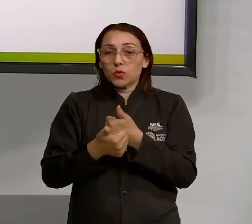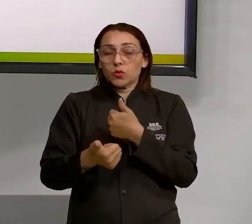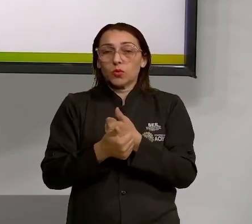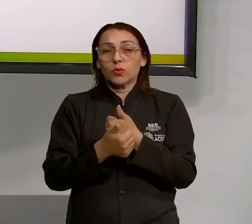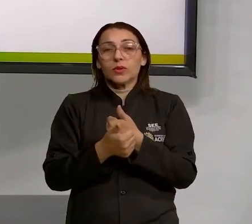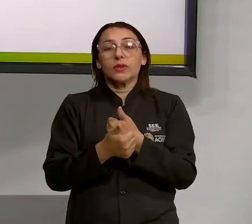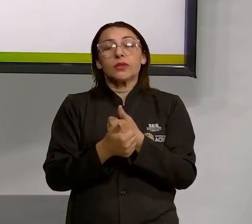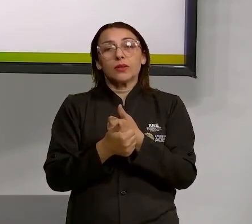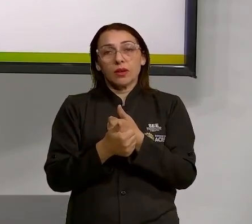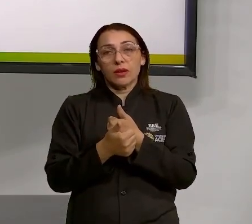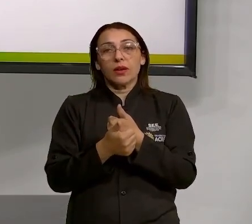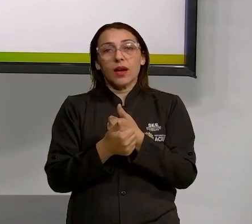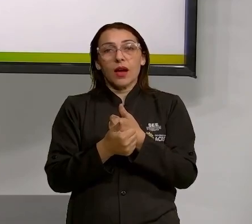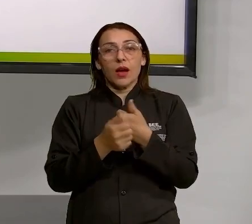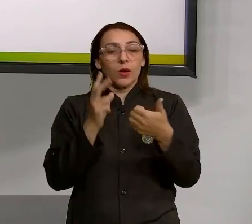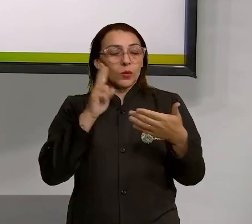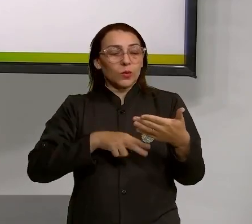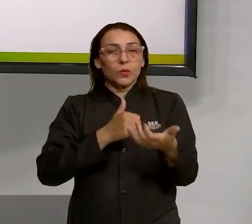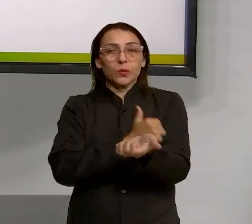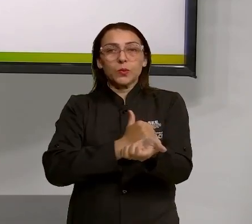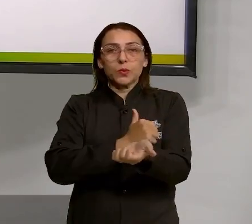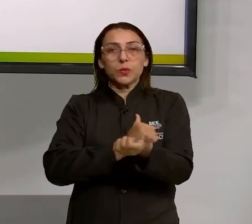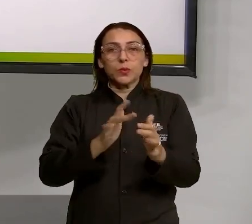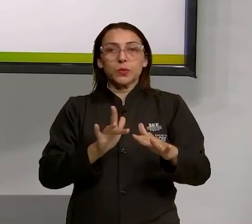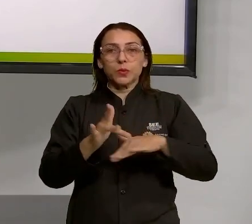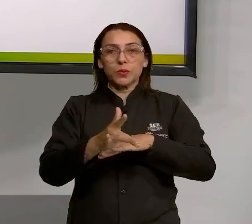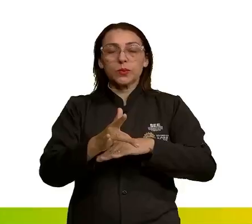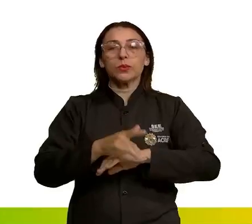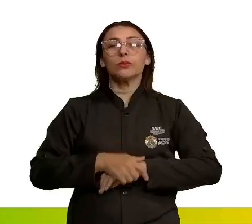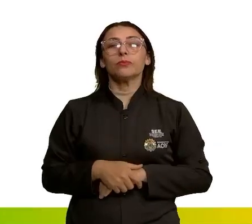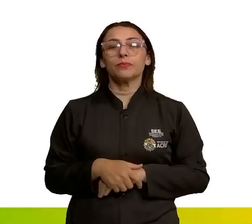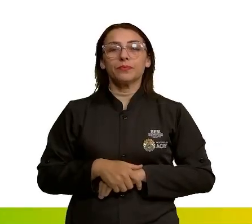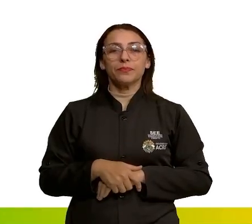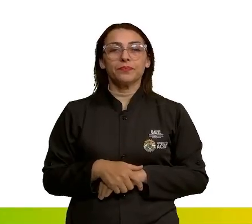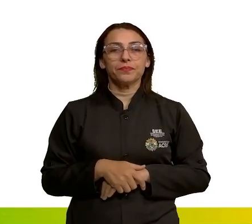está entretido muitas vezes nas redes sociais.